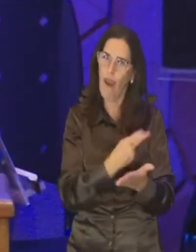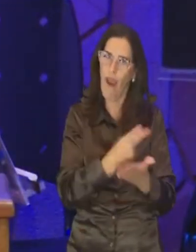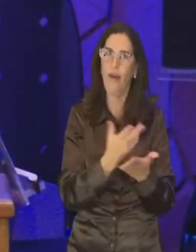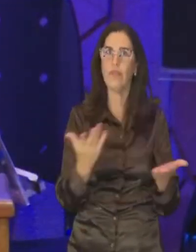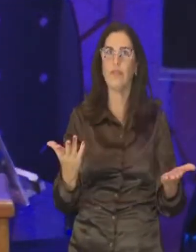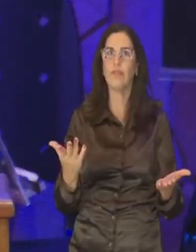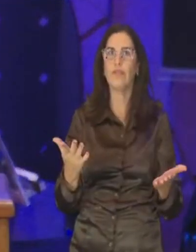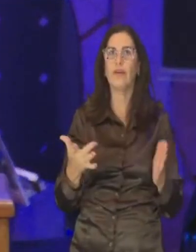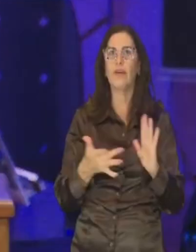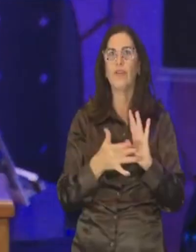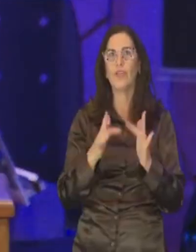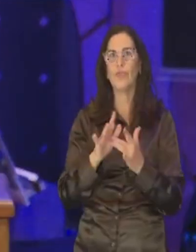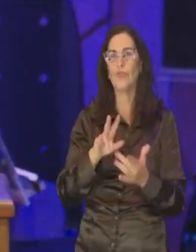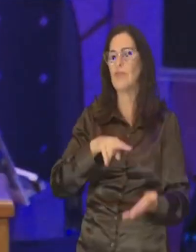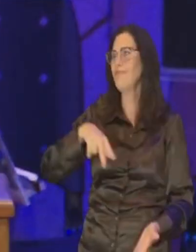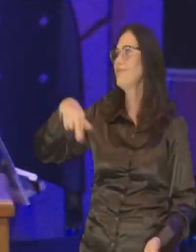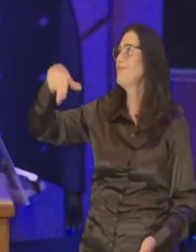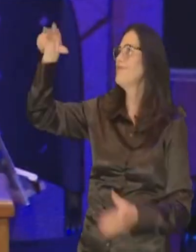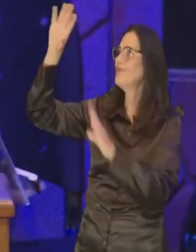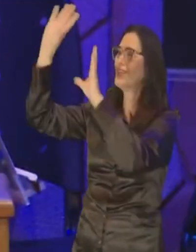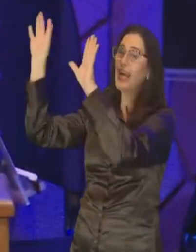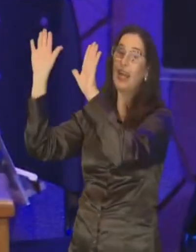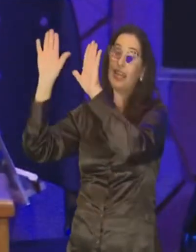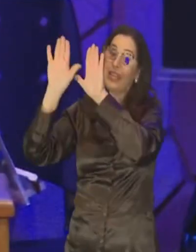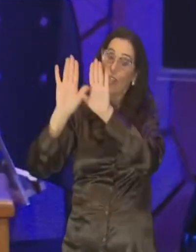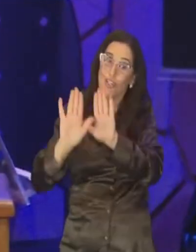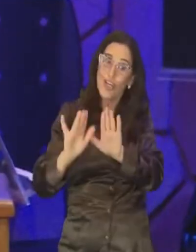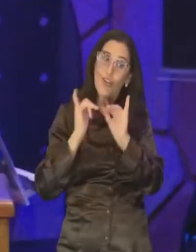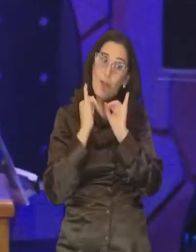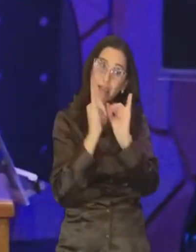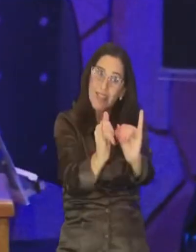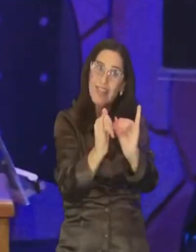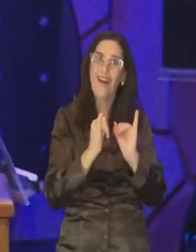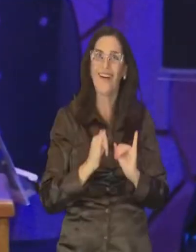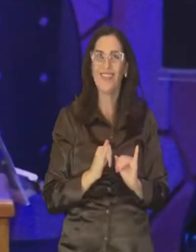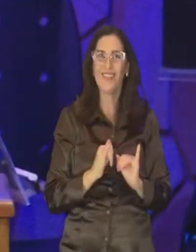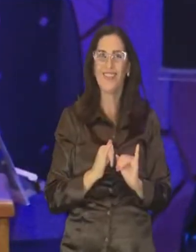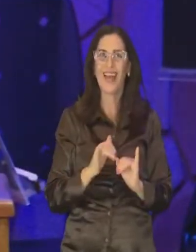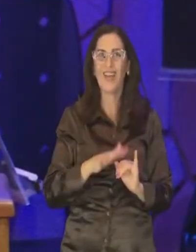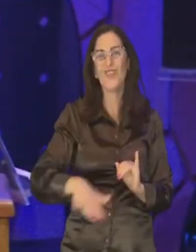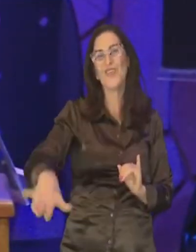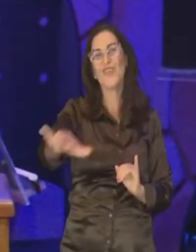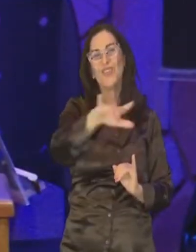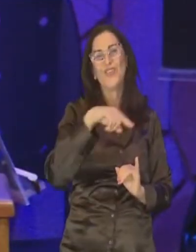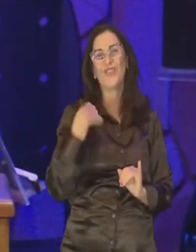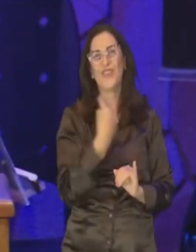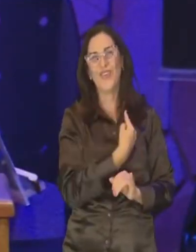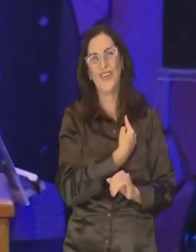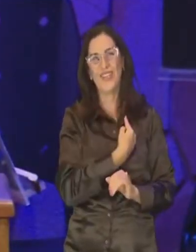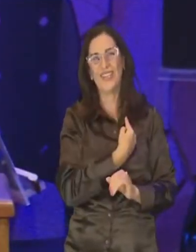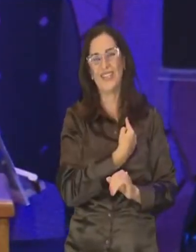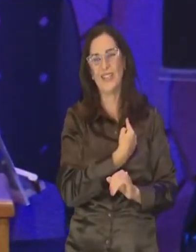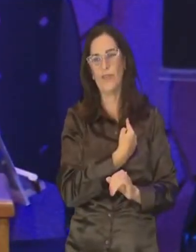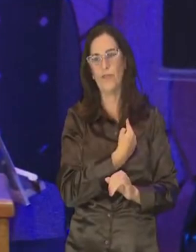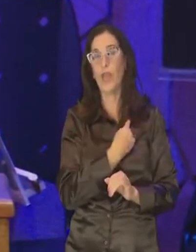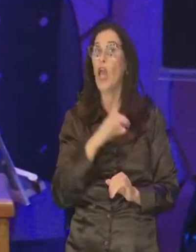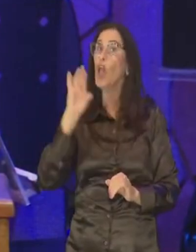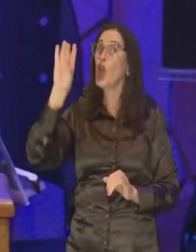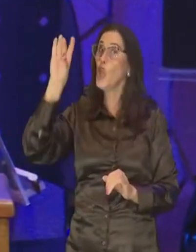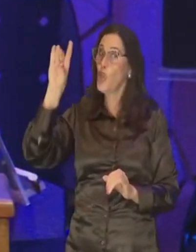Jesus sobe aos céus, deixando essa mensagem a todos nós. E um